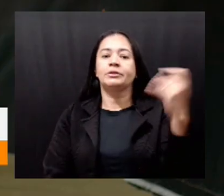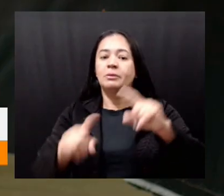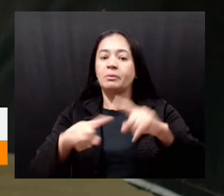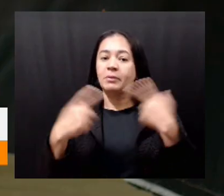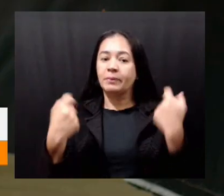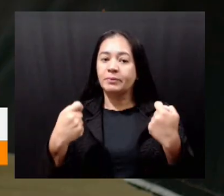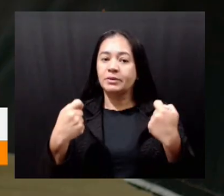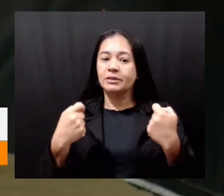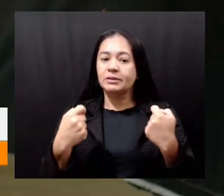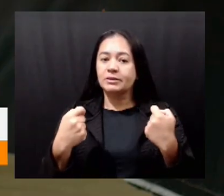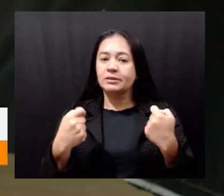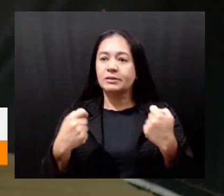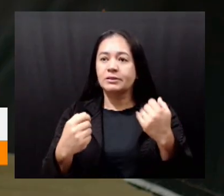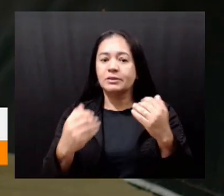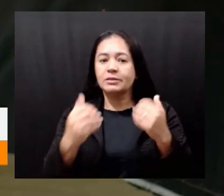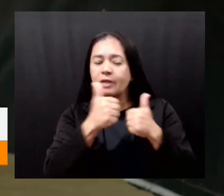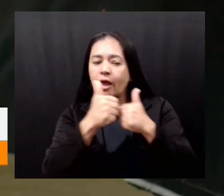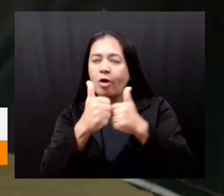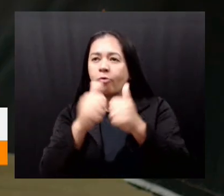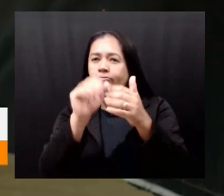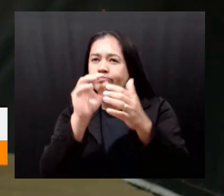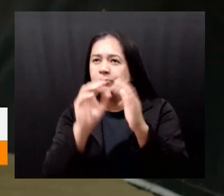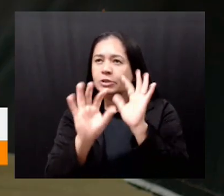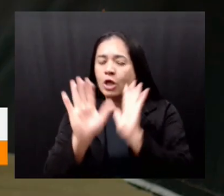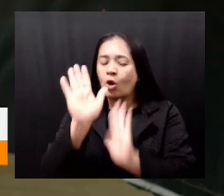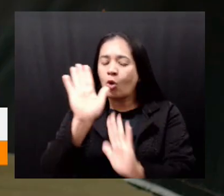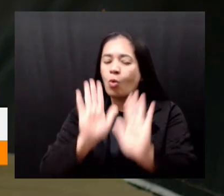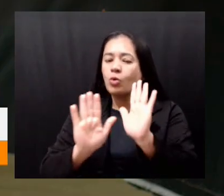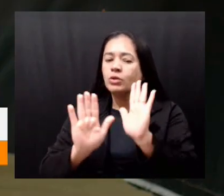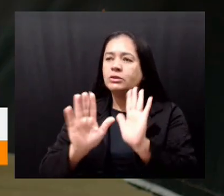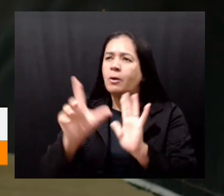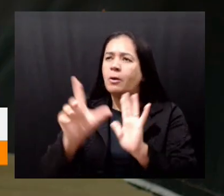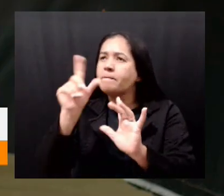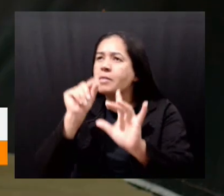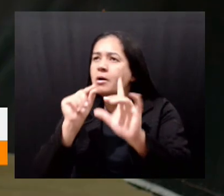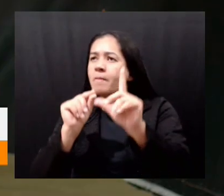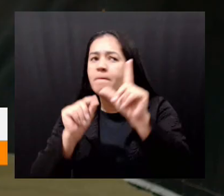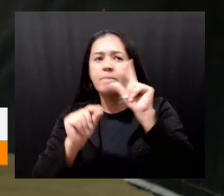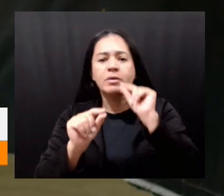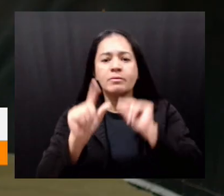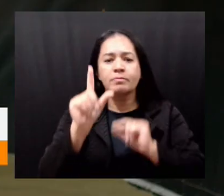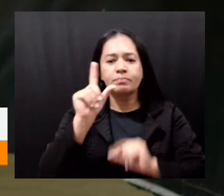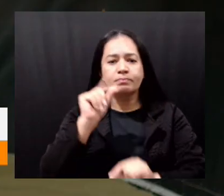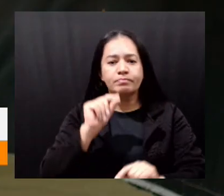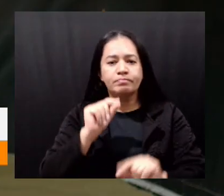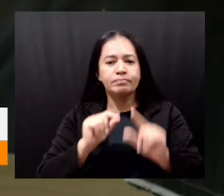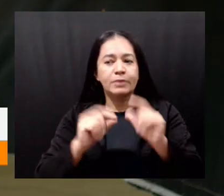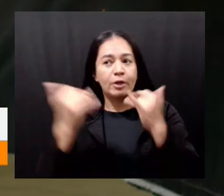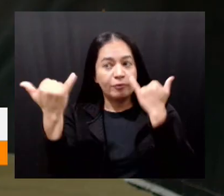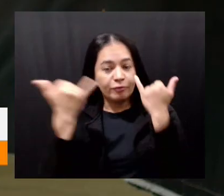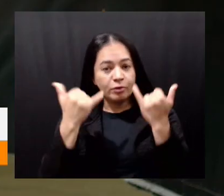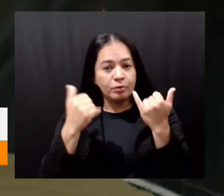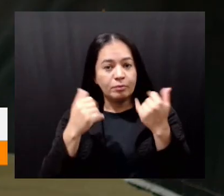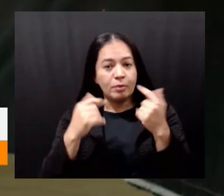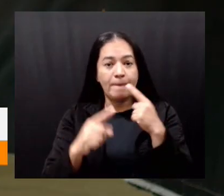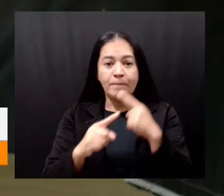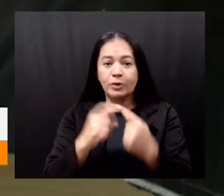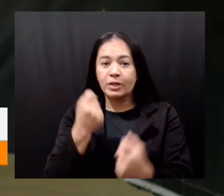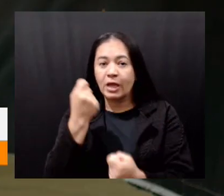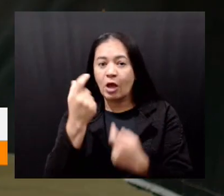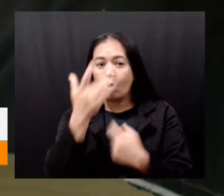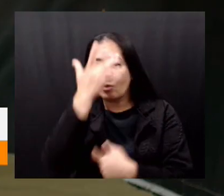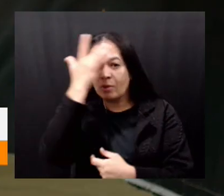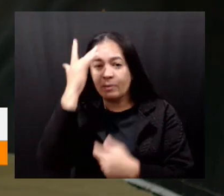de pausa, de cuidados, né? Aí, Mariana, eu falo para você, algumas pessoas se afastam totalmente das notícias, porque